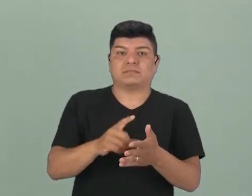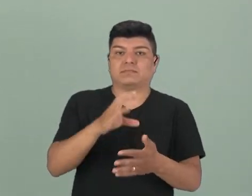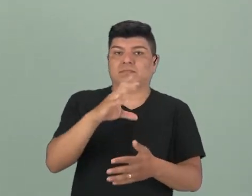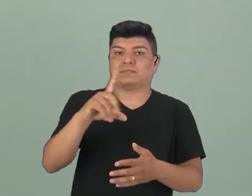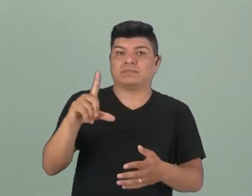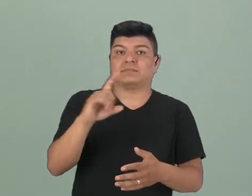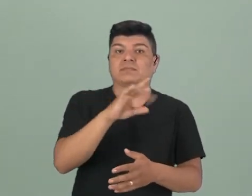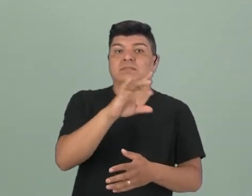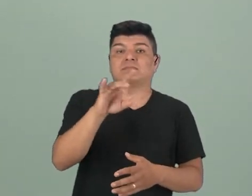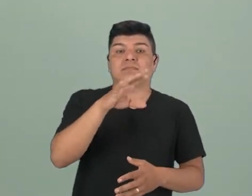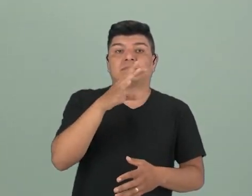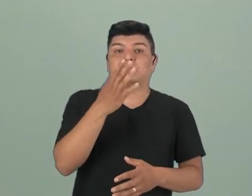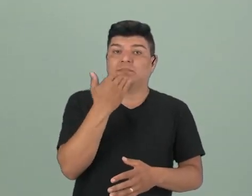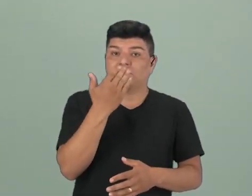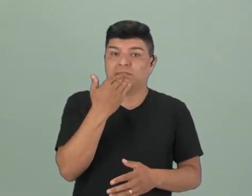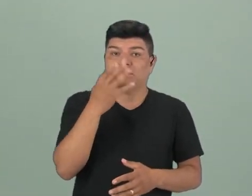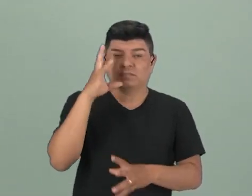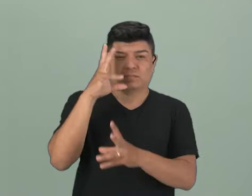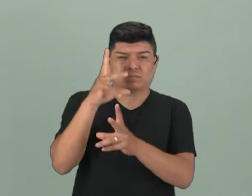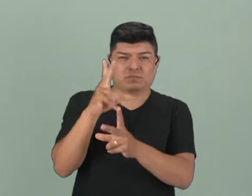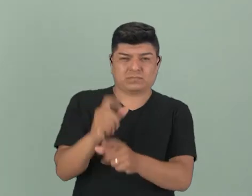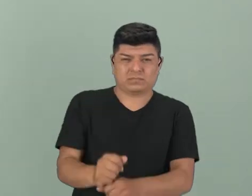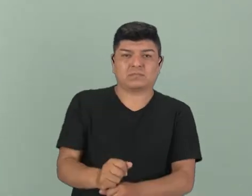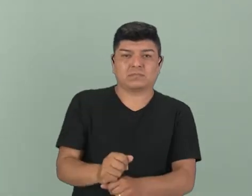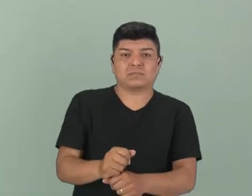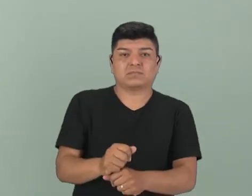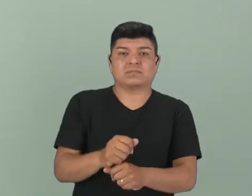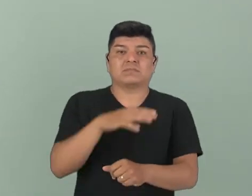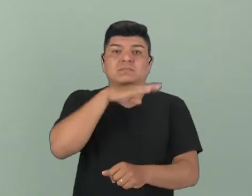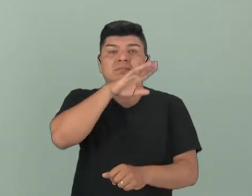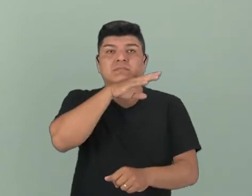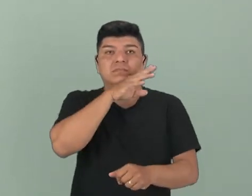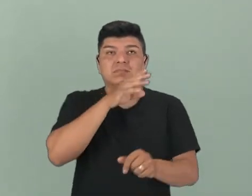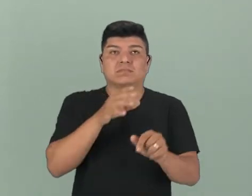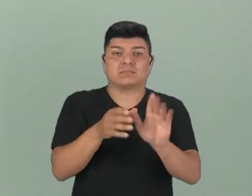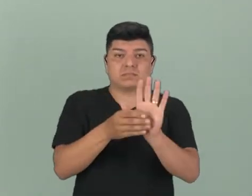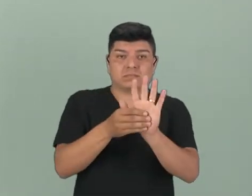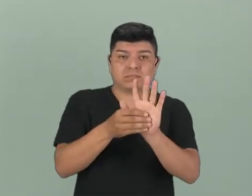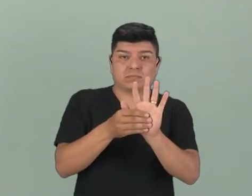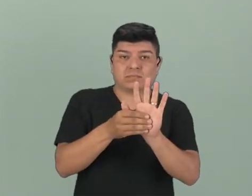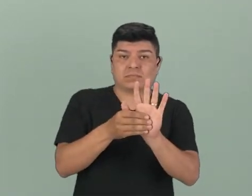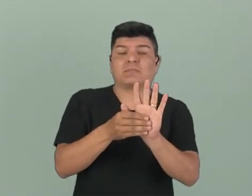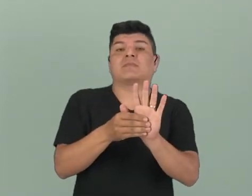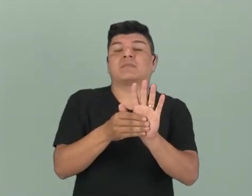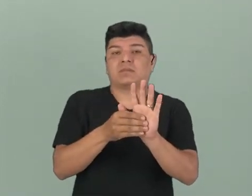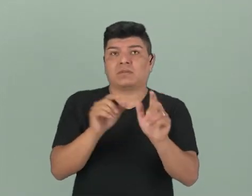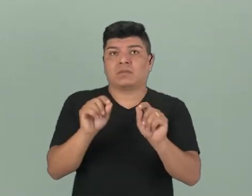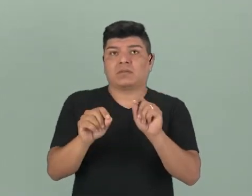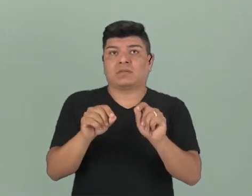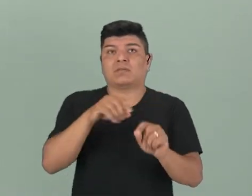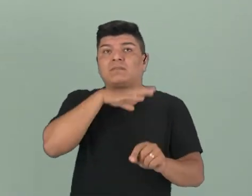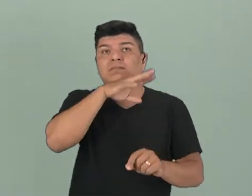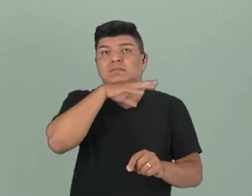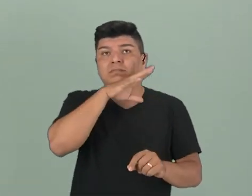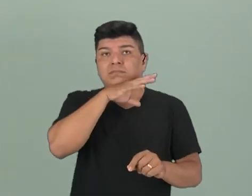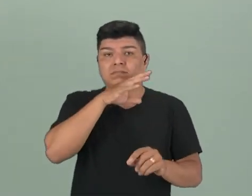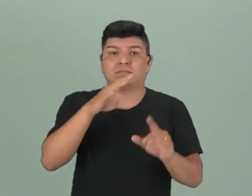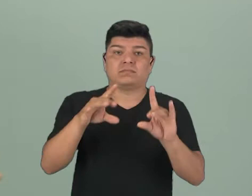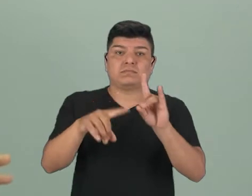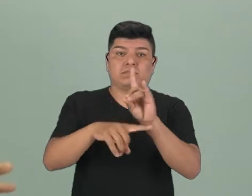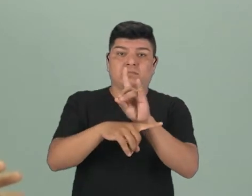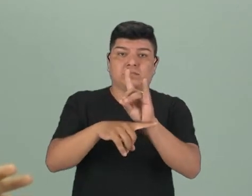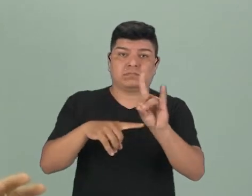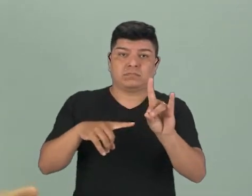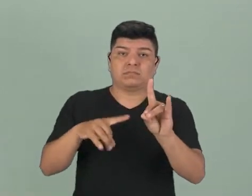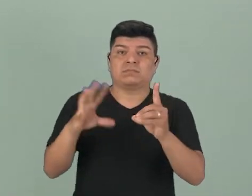acordo com a alimentação. Vamos só relembrar o que são animais herbívoros, carnívoros e onívoros, tá? Sou